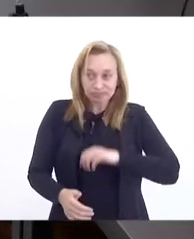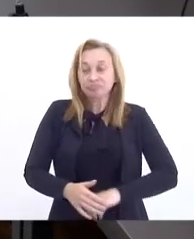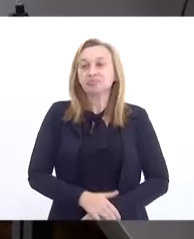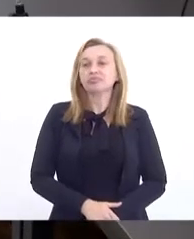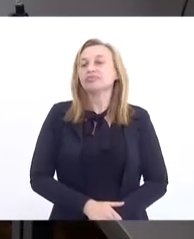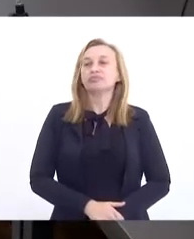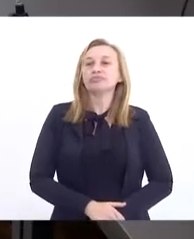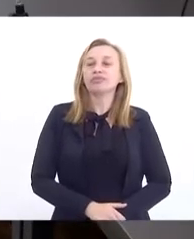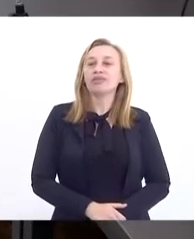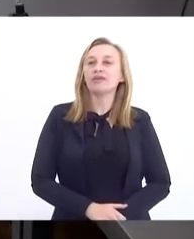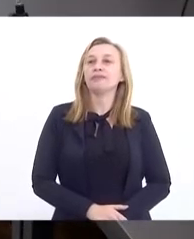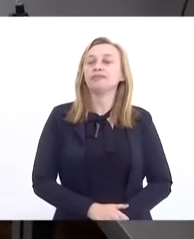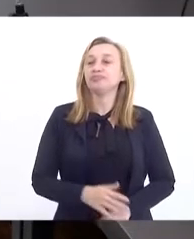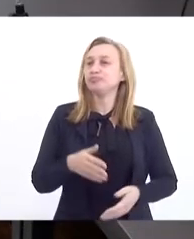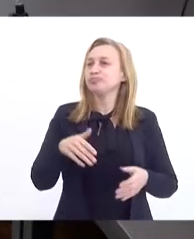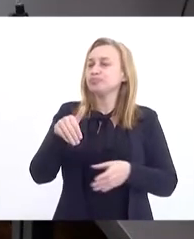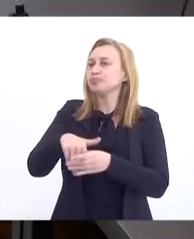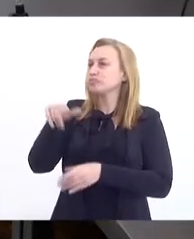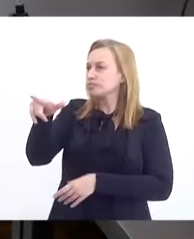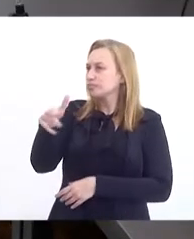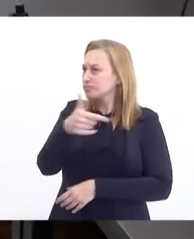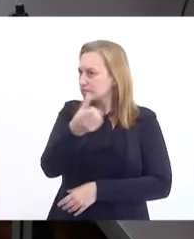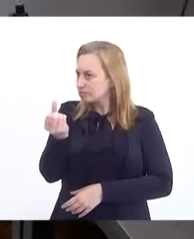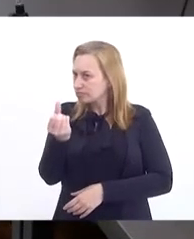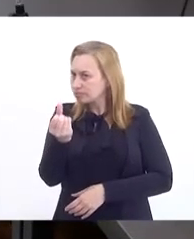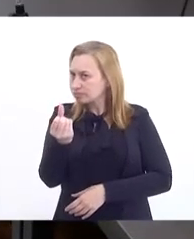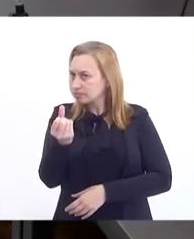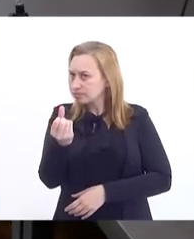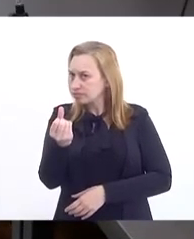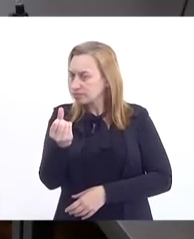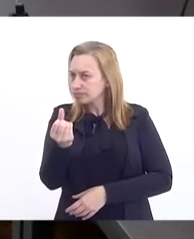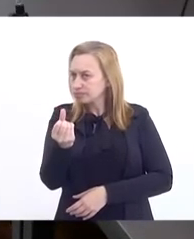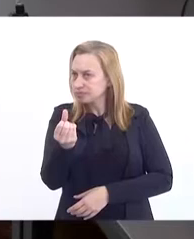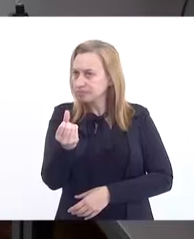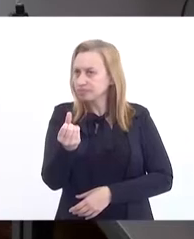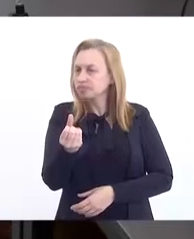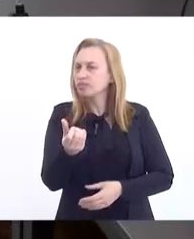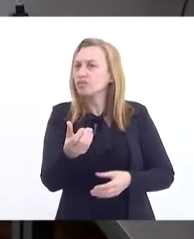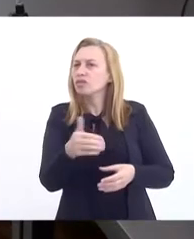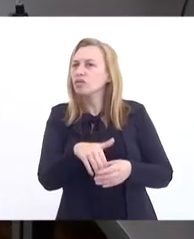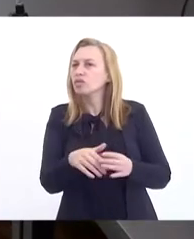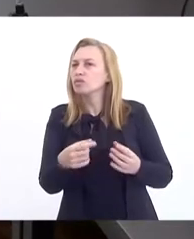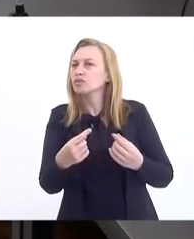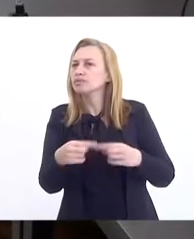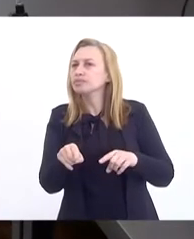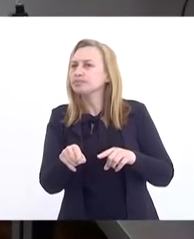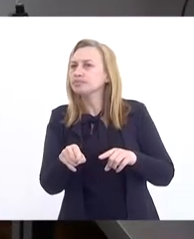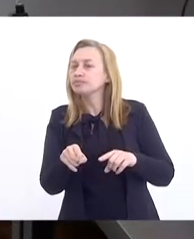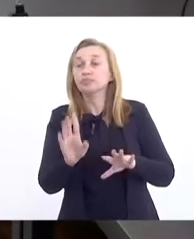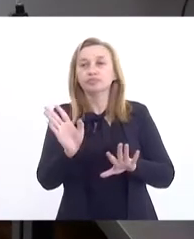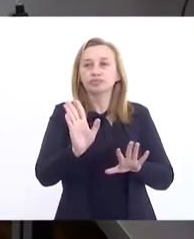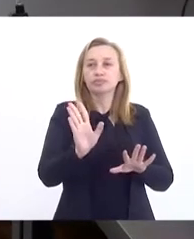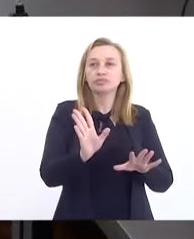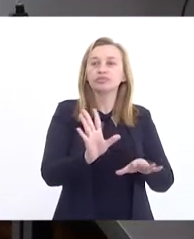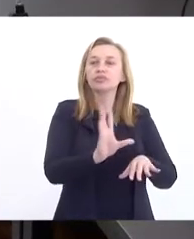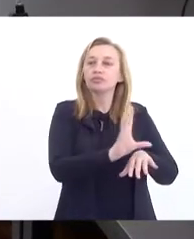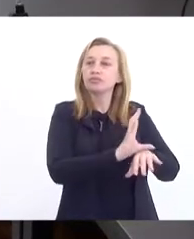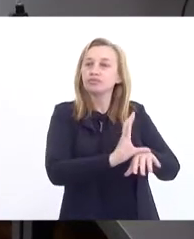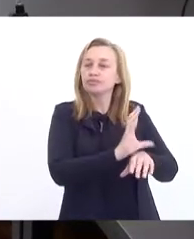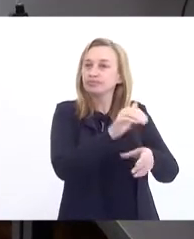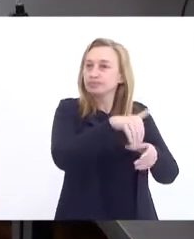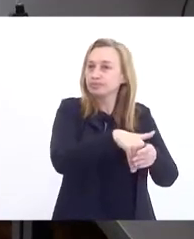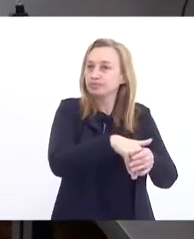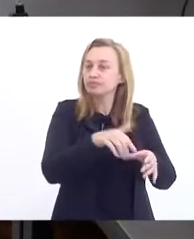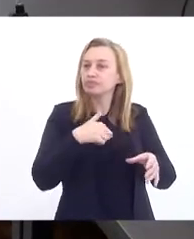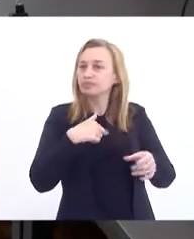Esse que Vossa Excelência votou agora é o 26. Votou um voto, tinha um parecer divergente? Não, é que não, tem voto pela constitucionalidade, mas eu